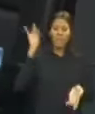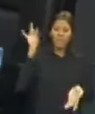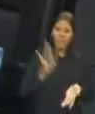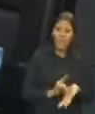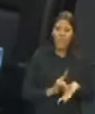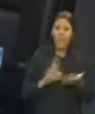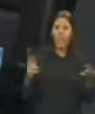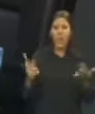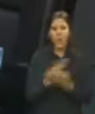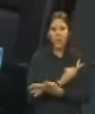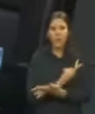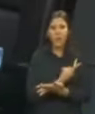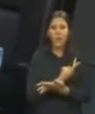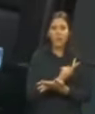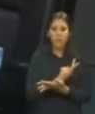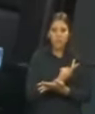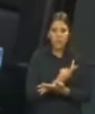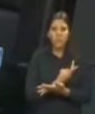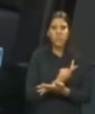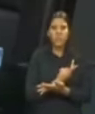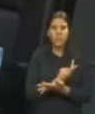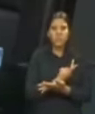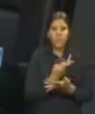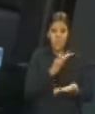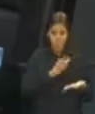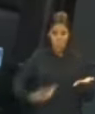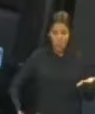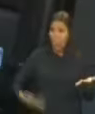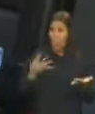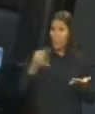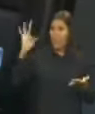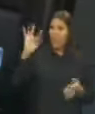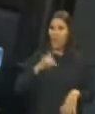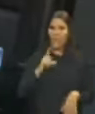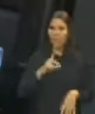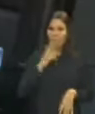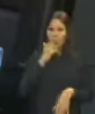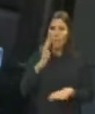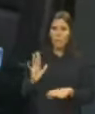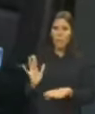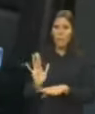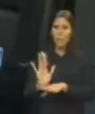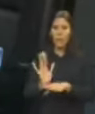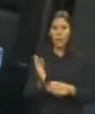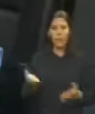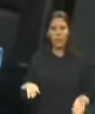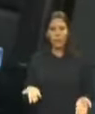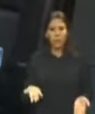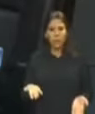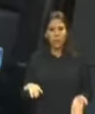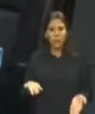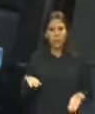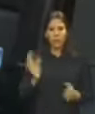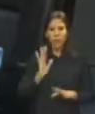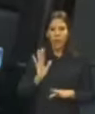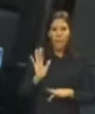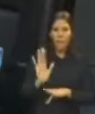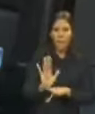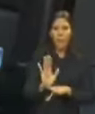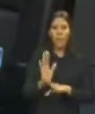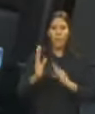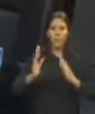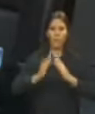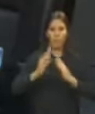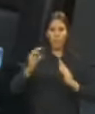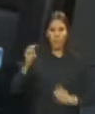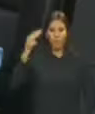isso persistiu. E nesse governo federal houve um fortalecimento, uma tentativa de fortalecimento dessa